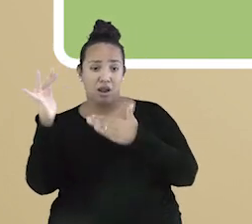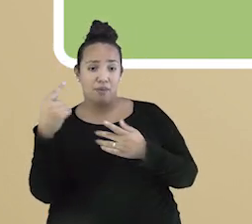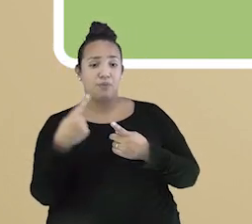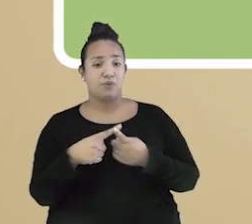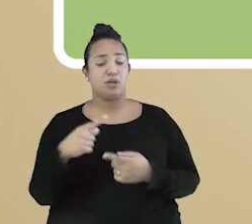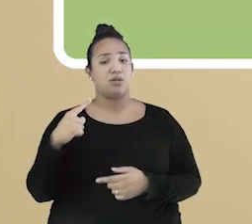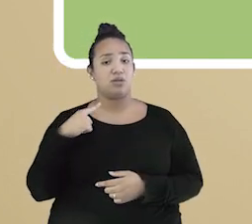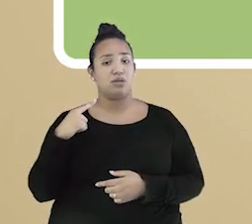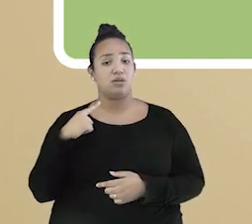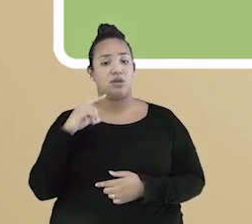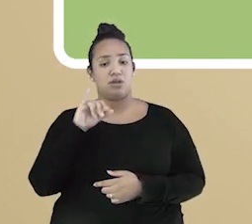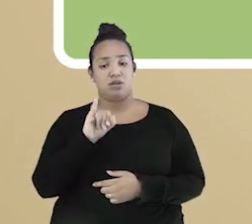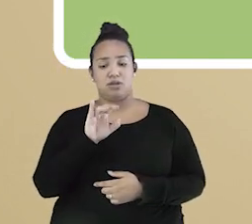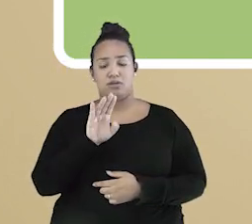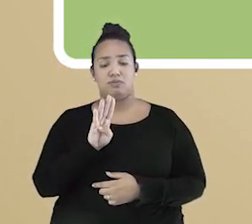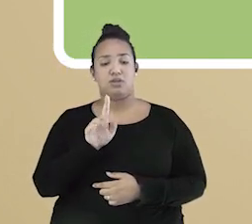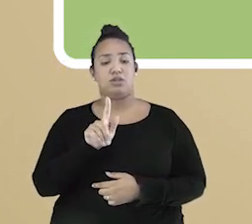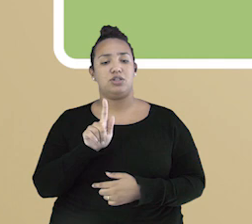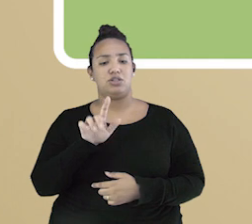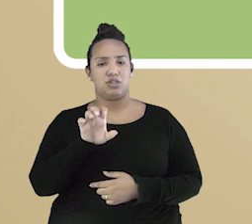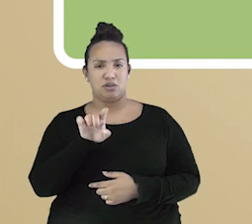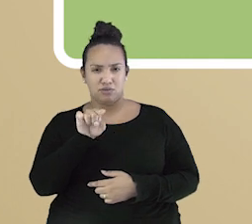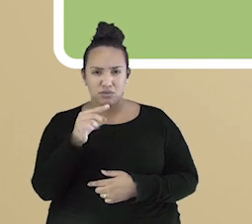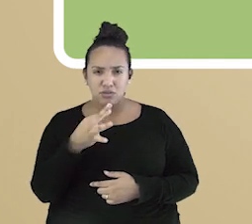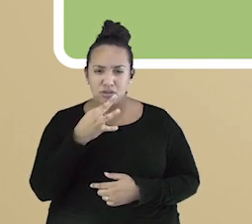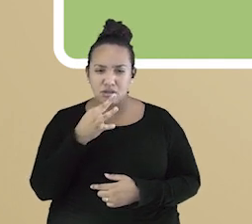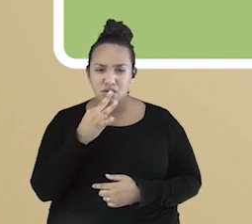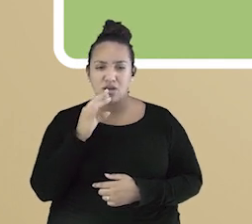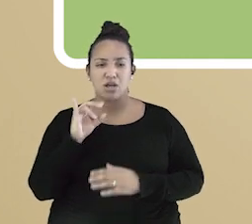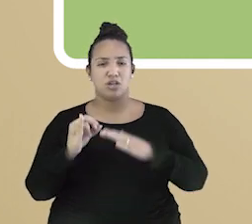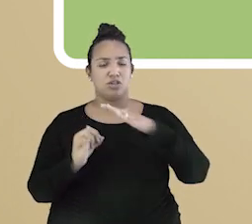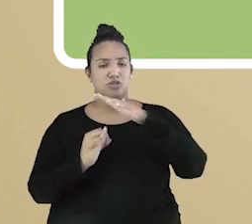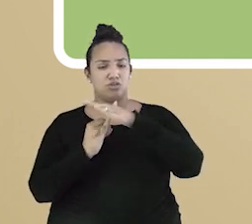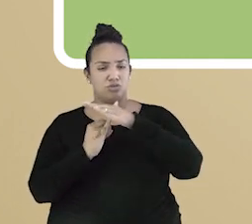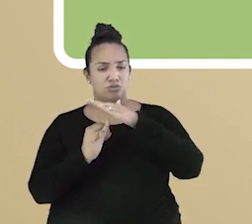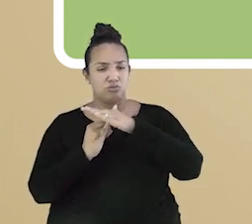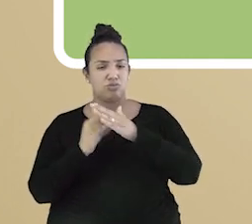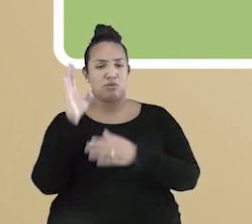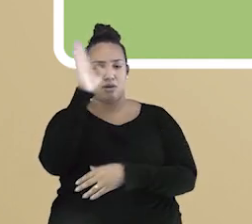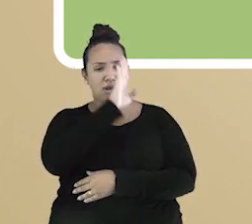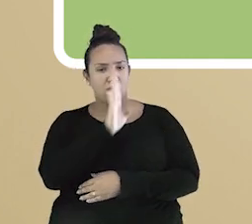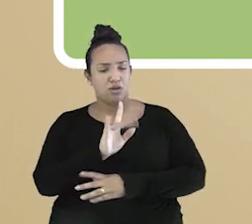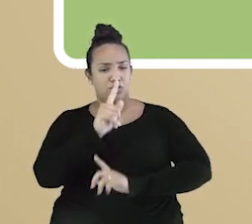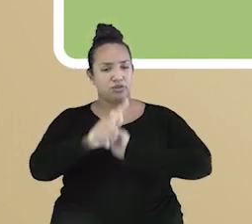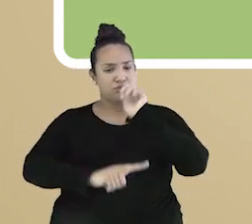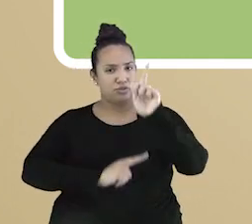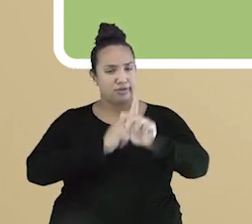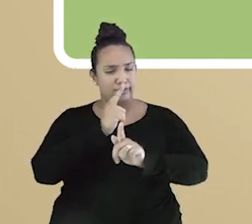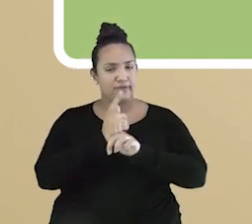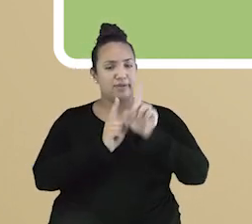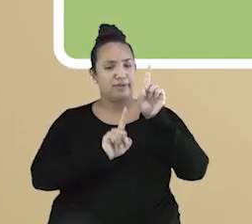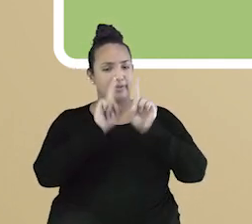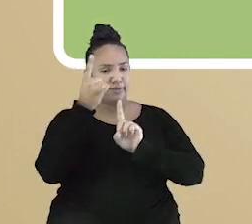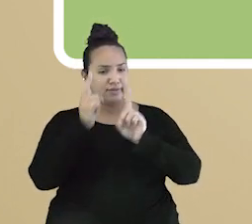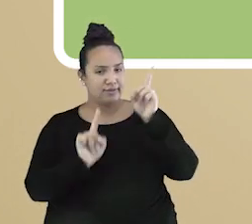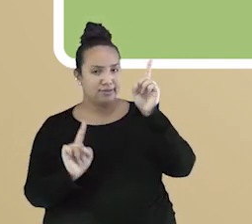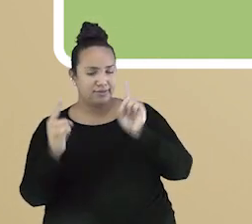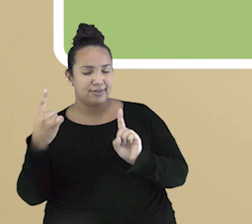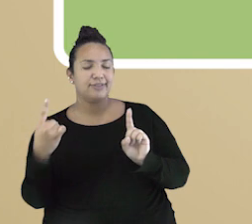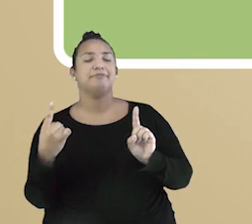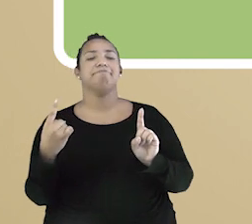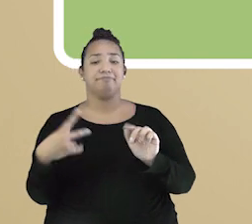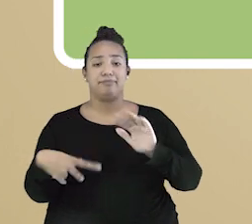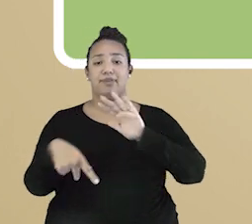IBGE. Vocês conhecem o Instituto Brasileiro de Geografia e Estatística, o IBGE? Ele é um órgão